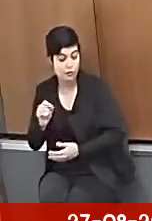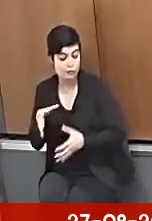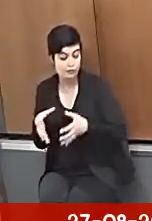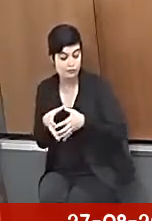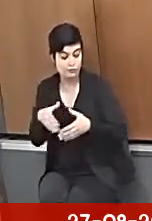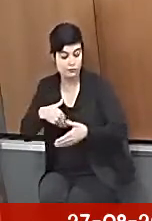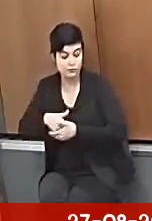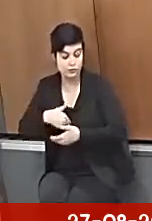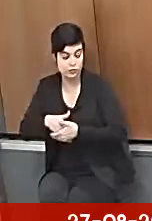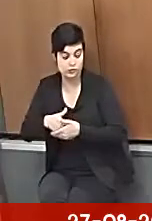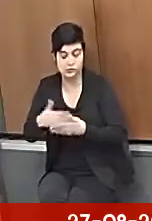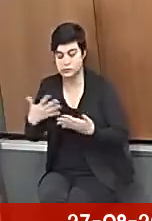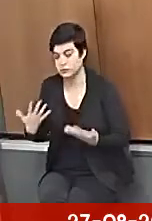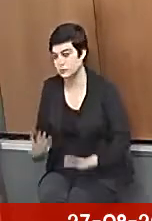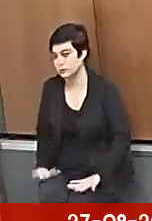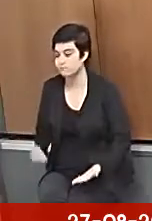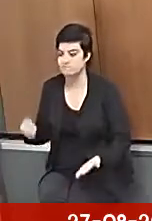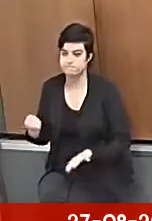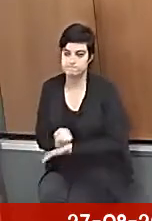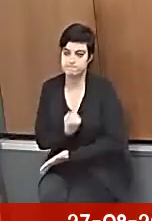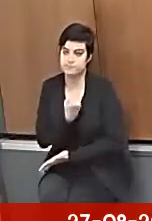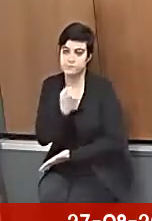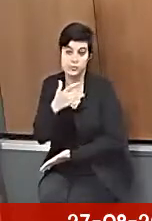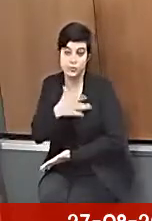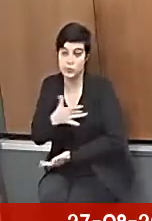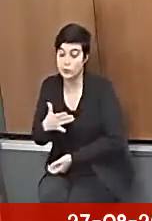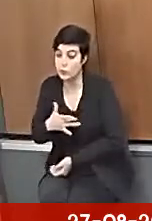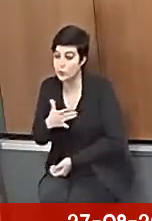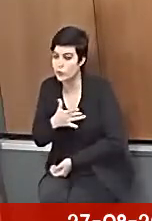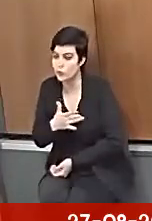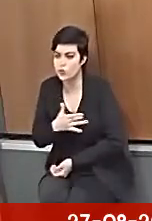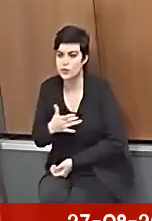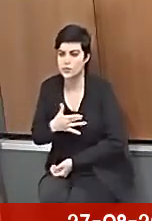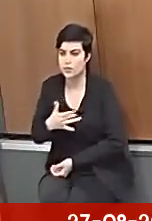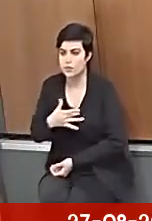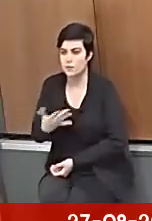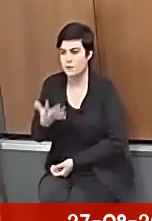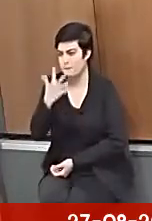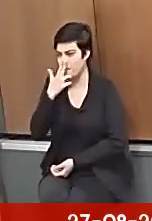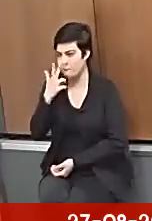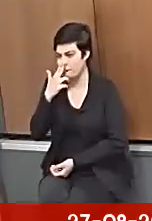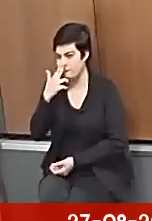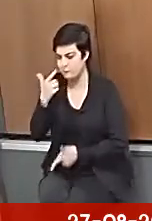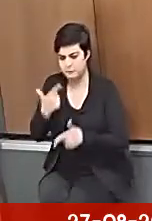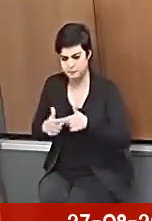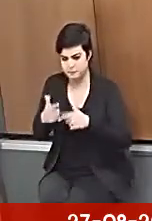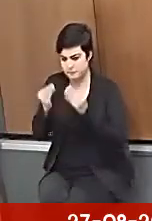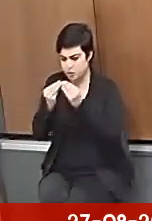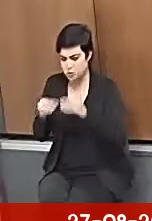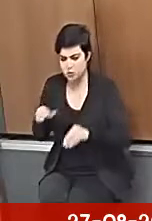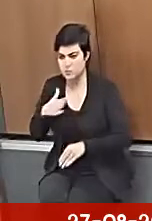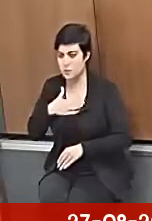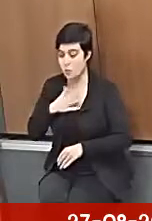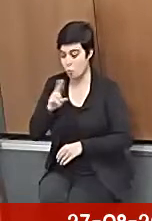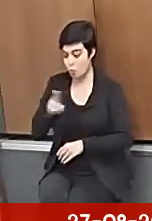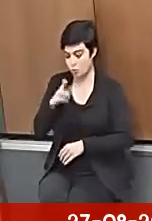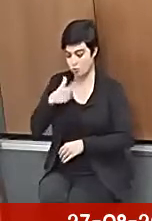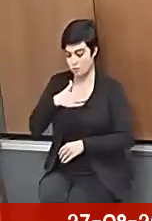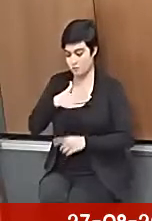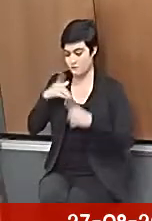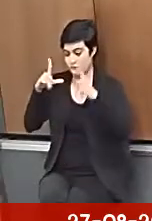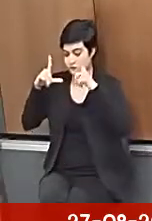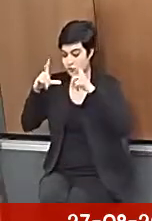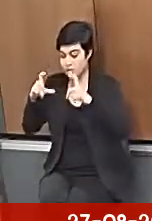reputar agora fudeu mesmo o cruzeiro time regas ando tô susana imagem e